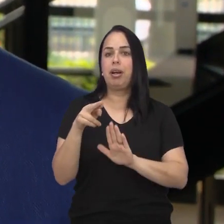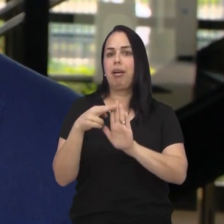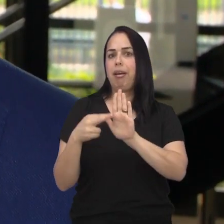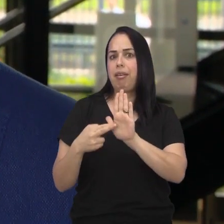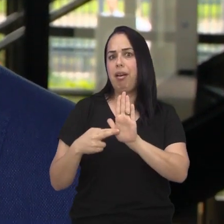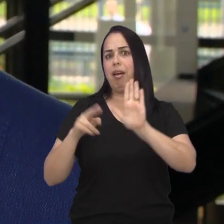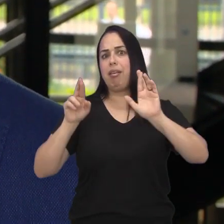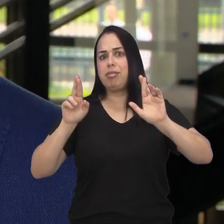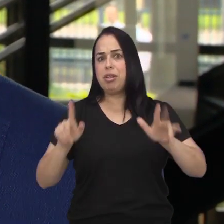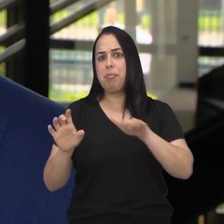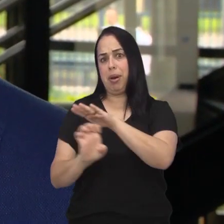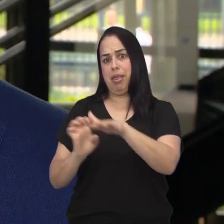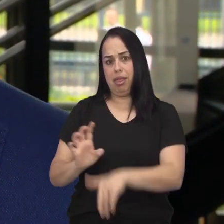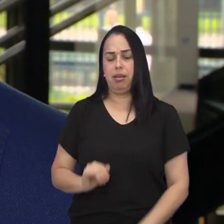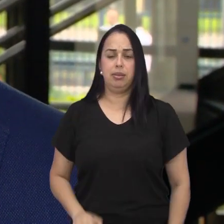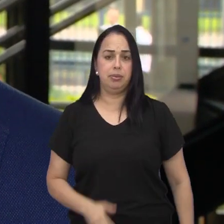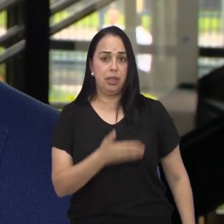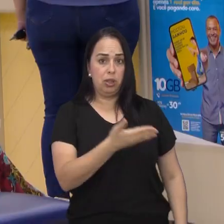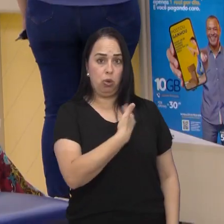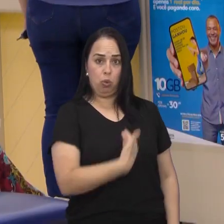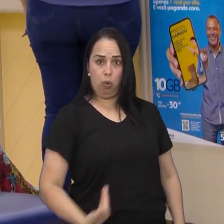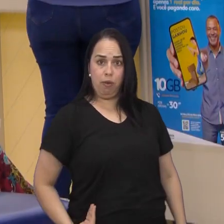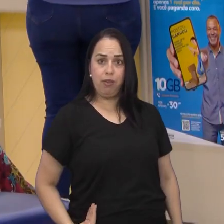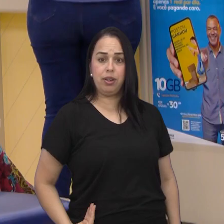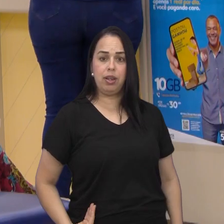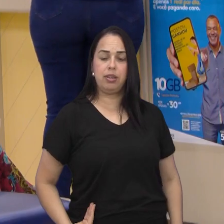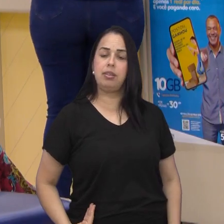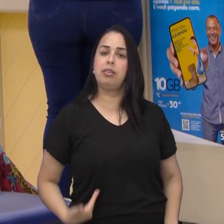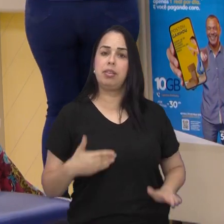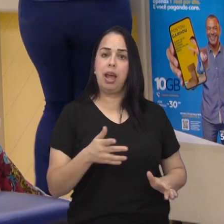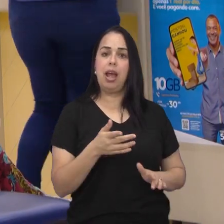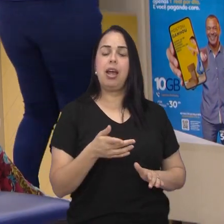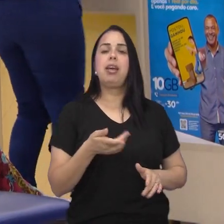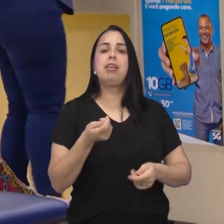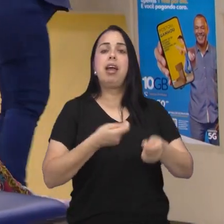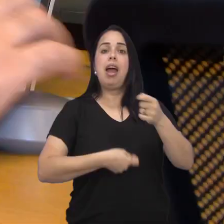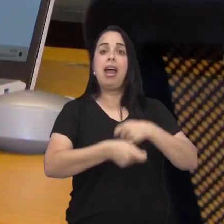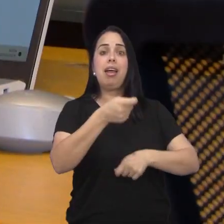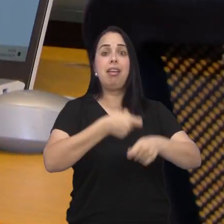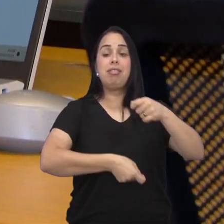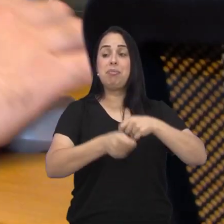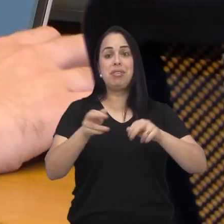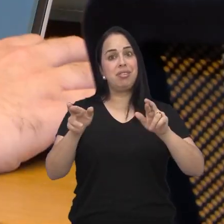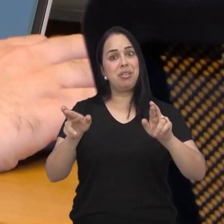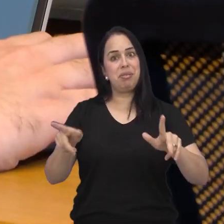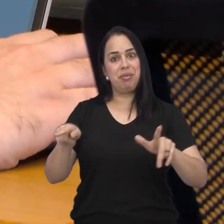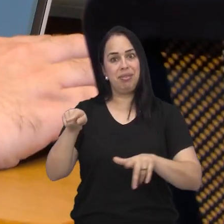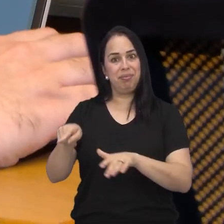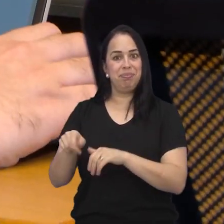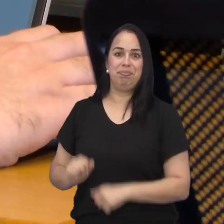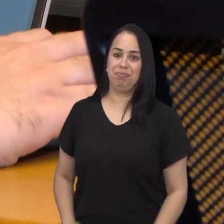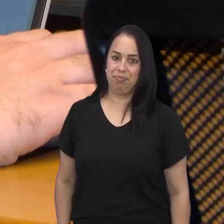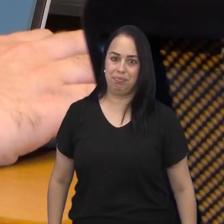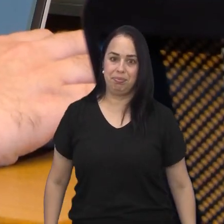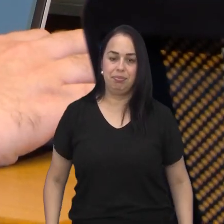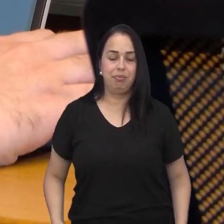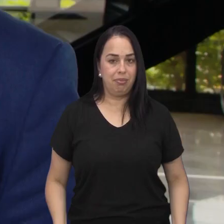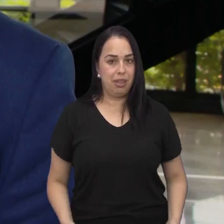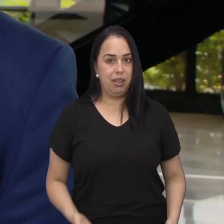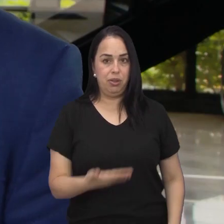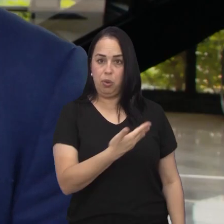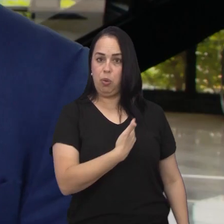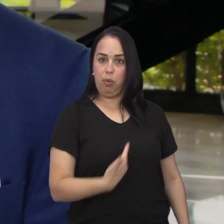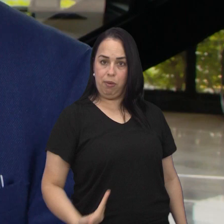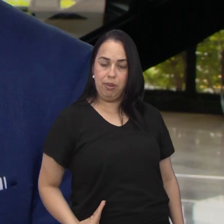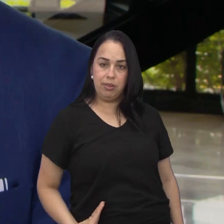pelo regime de cada tipo de empresa. Um órgão público tem um formato de administração diferente do que a iniciativa privada.